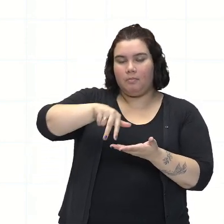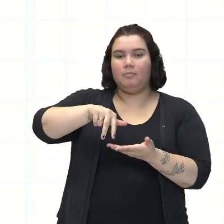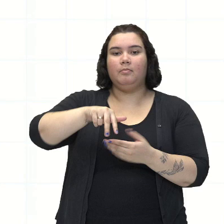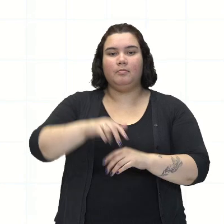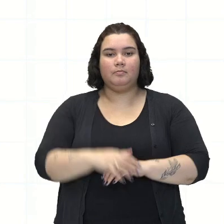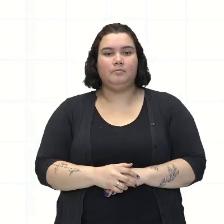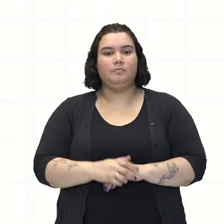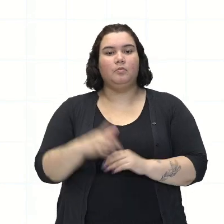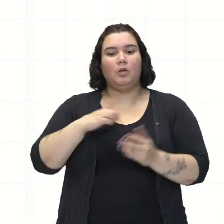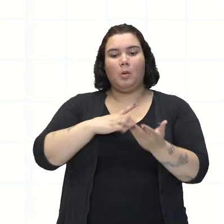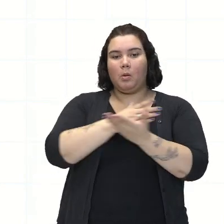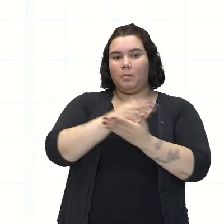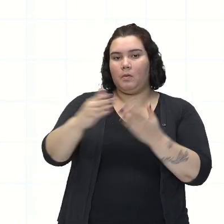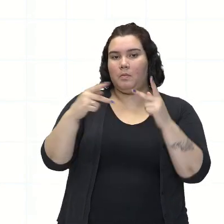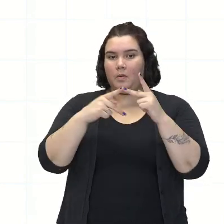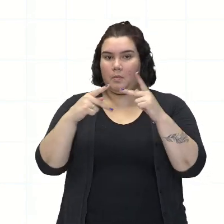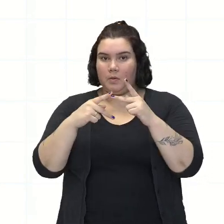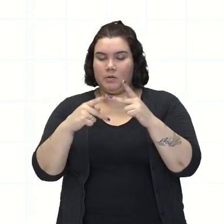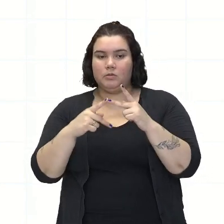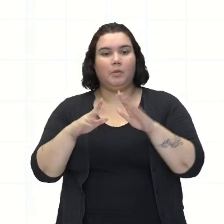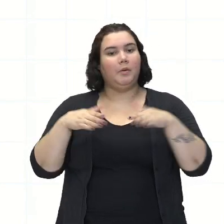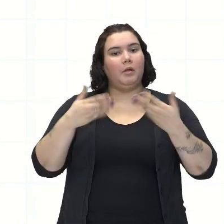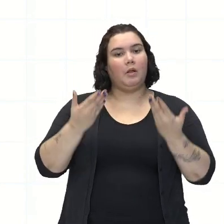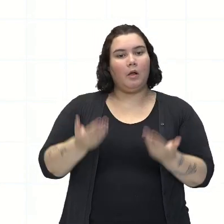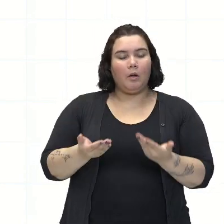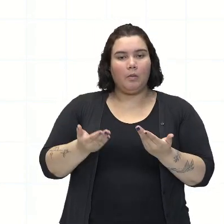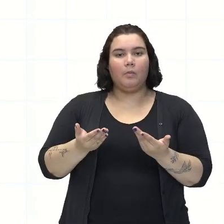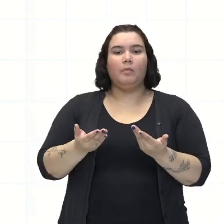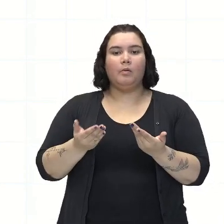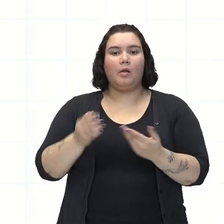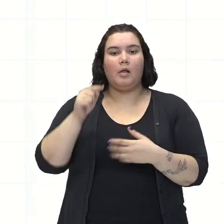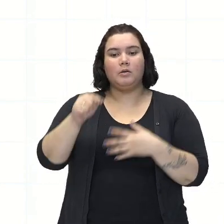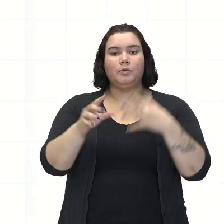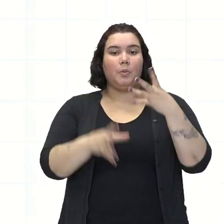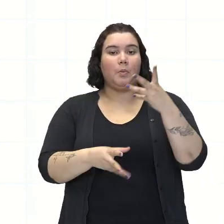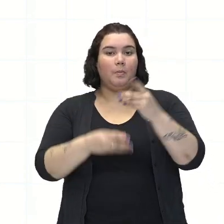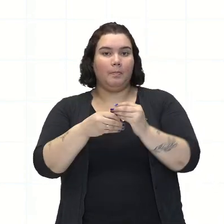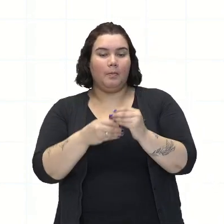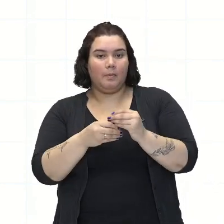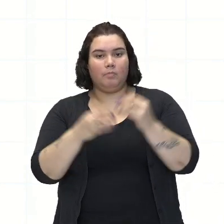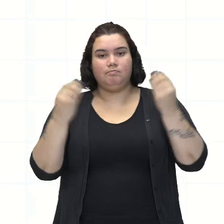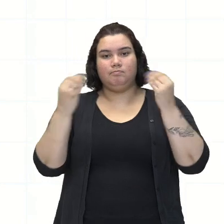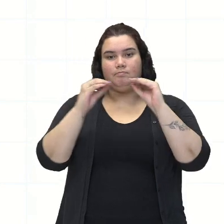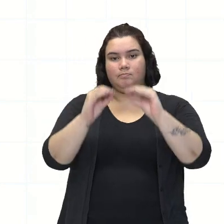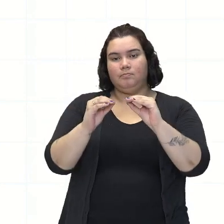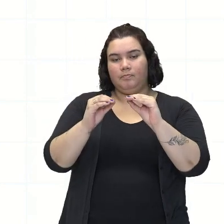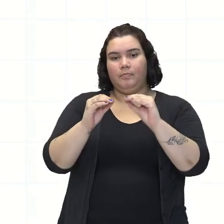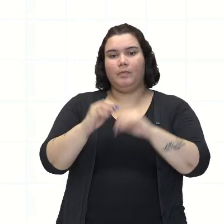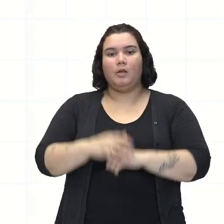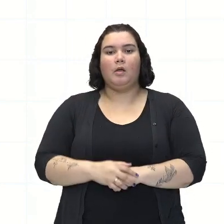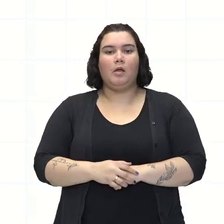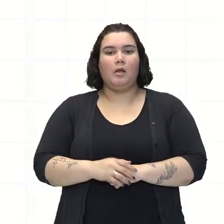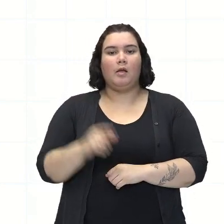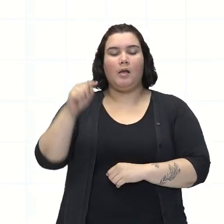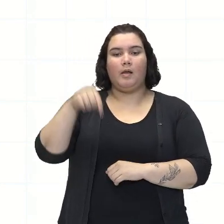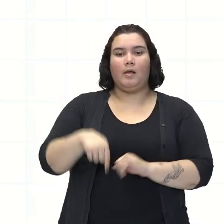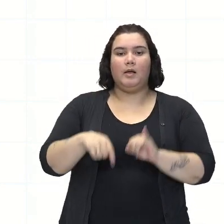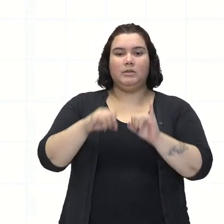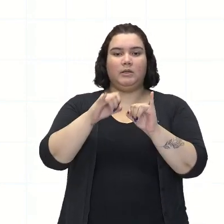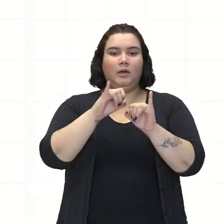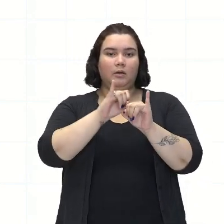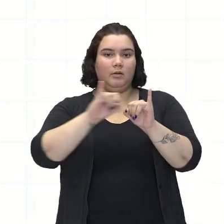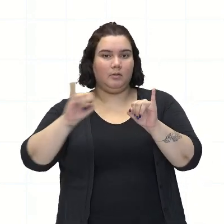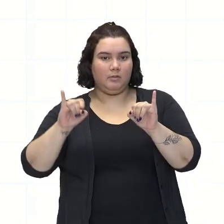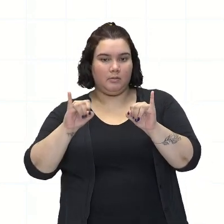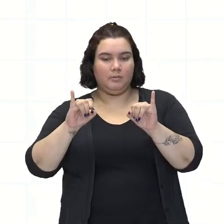com preposição, logo, esse complemento nós vamos chamar de objeto indireto,